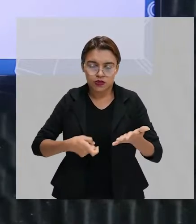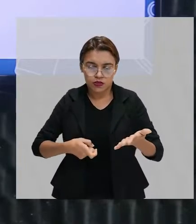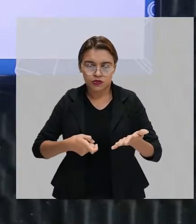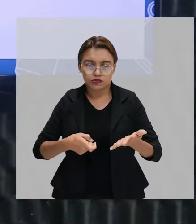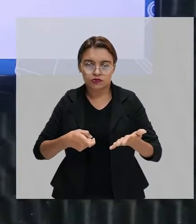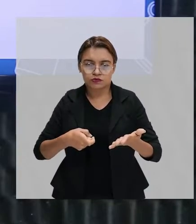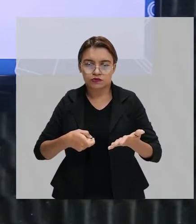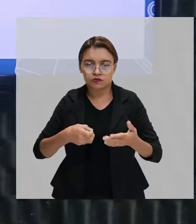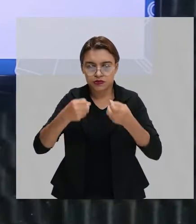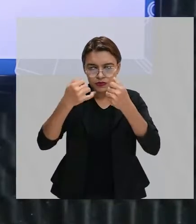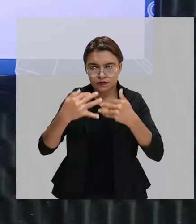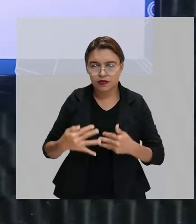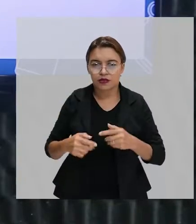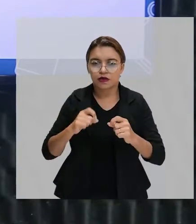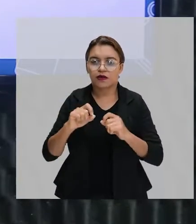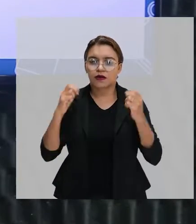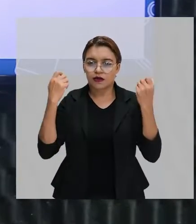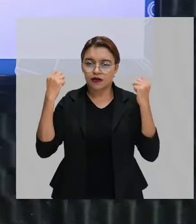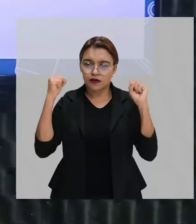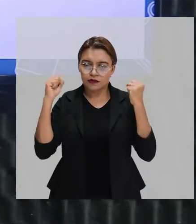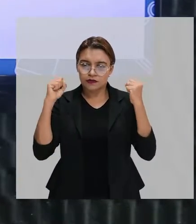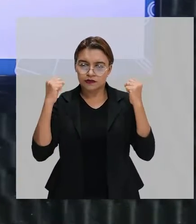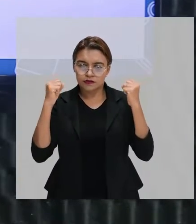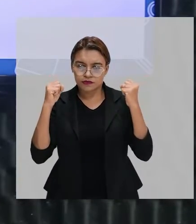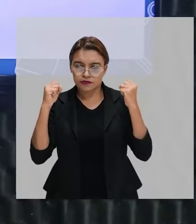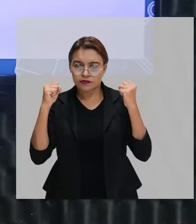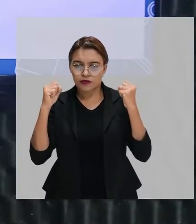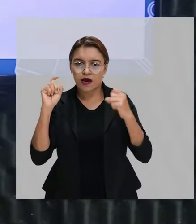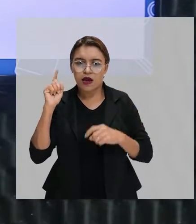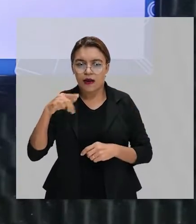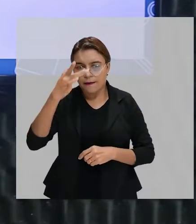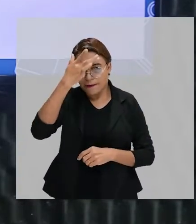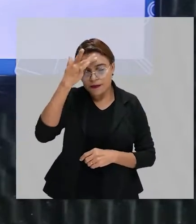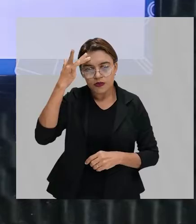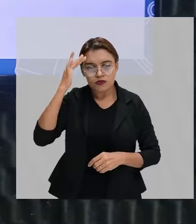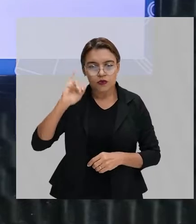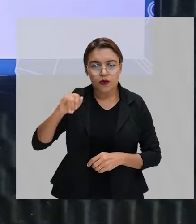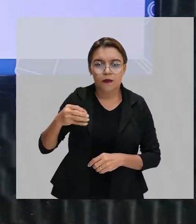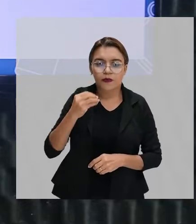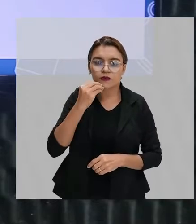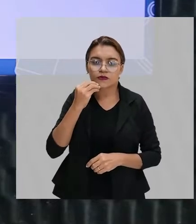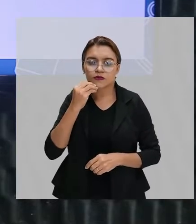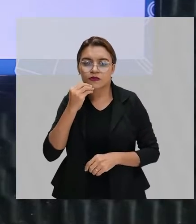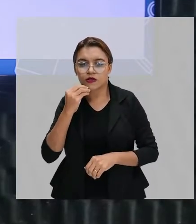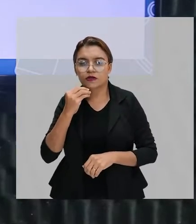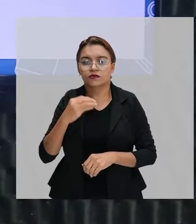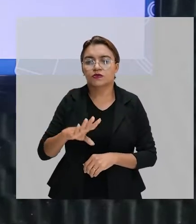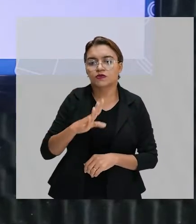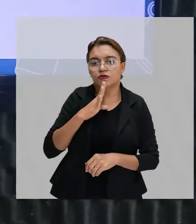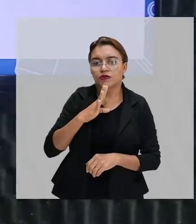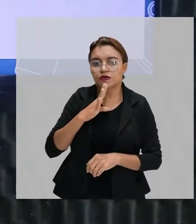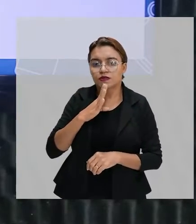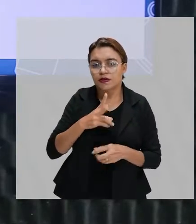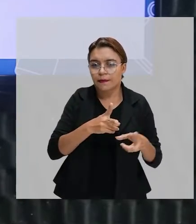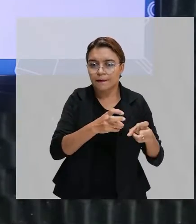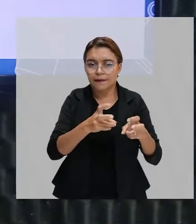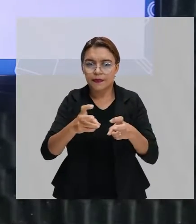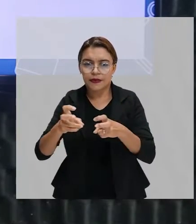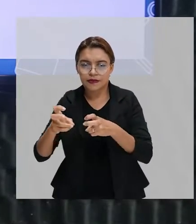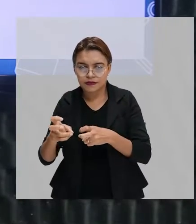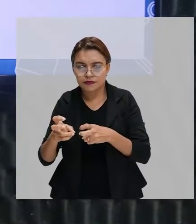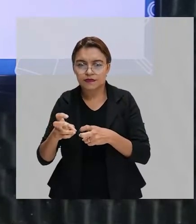física avisa wi-fi are All the individual oportunidade de aprender a conhecer EA perceber de forma permanente e contínua